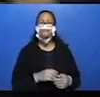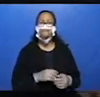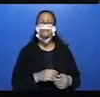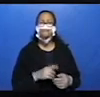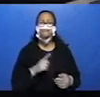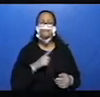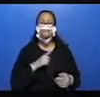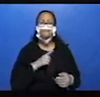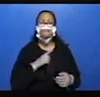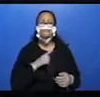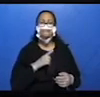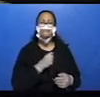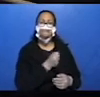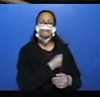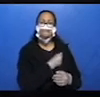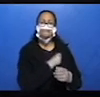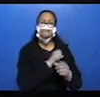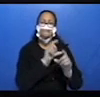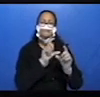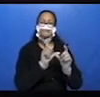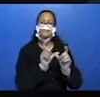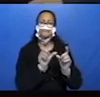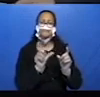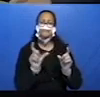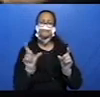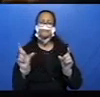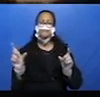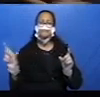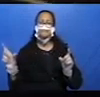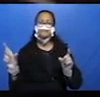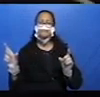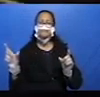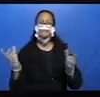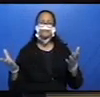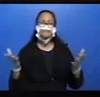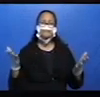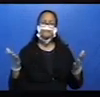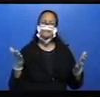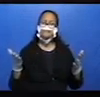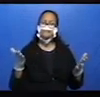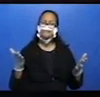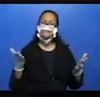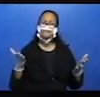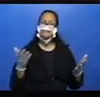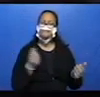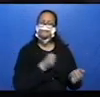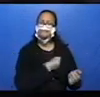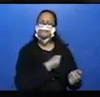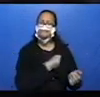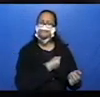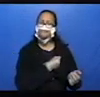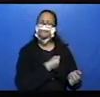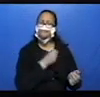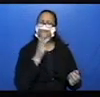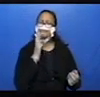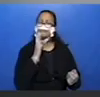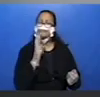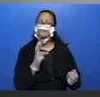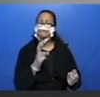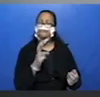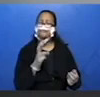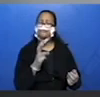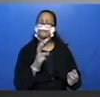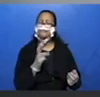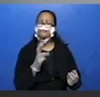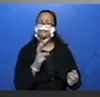uma série de números aqui e eu preciso saber quais desses números o resultado, é o